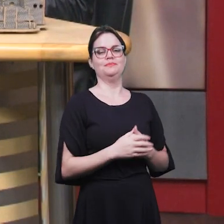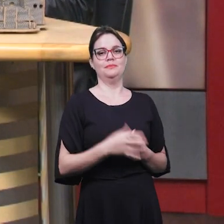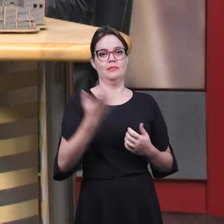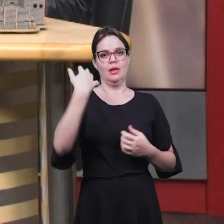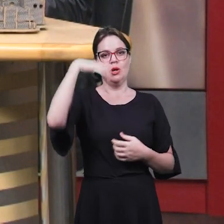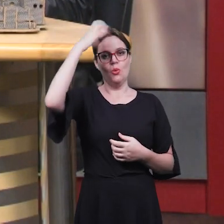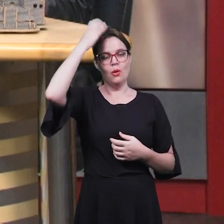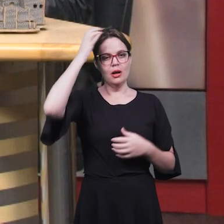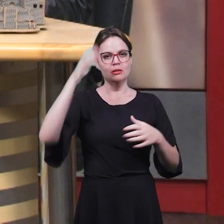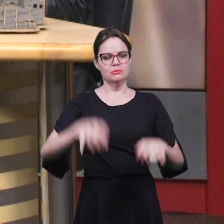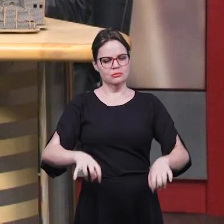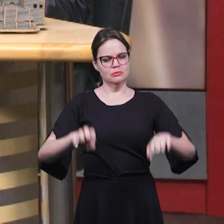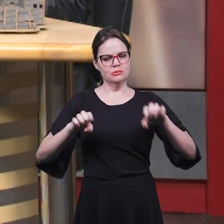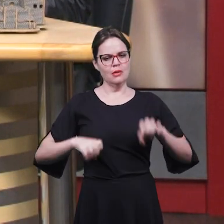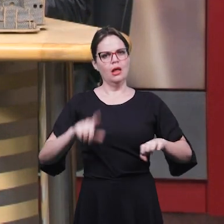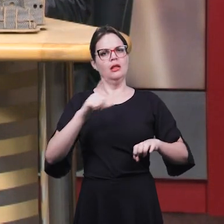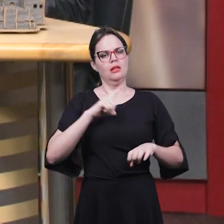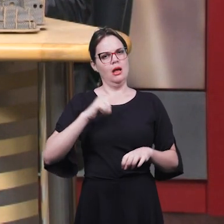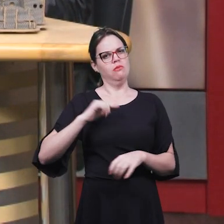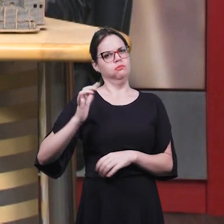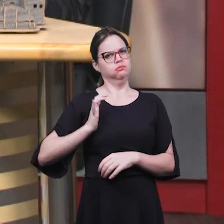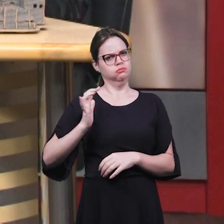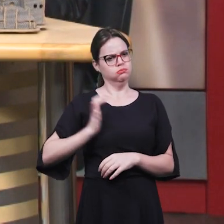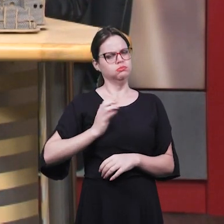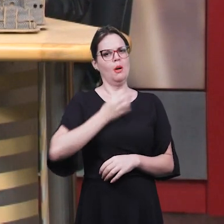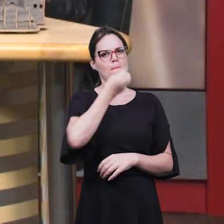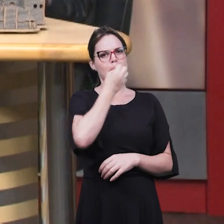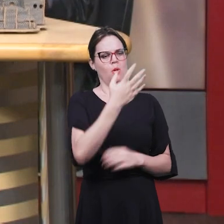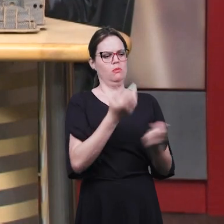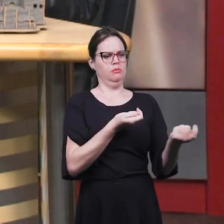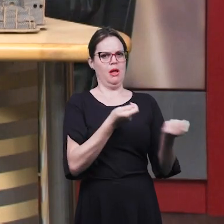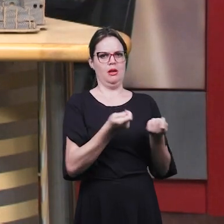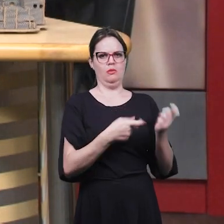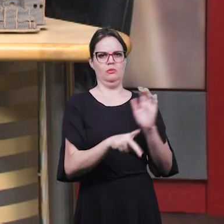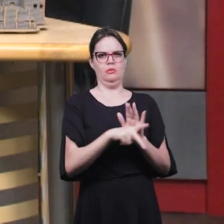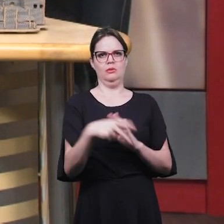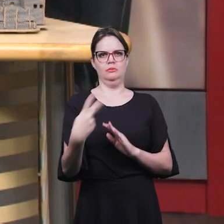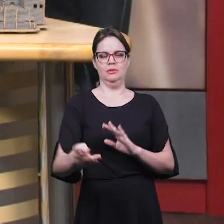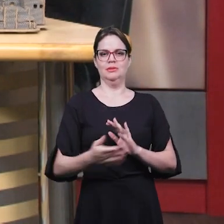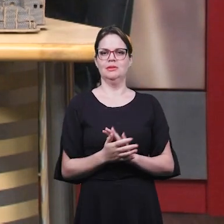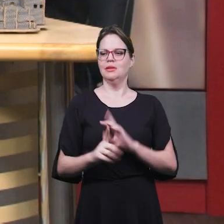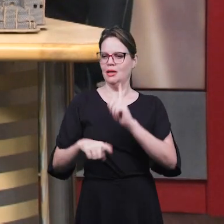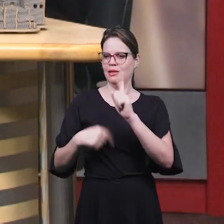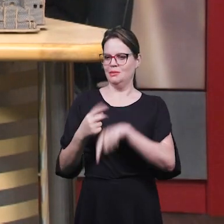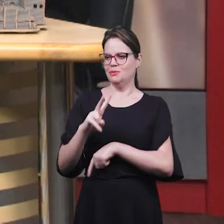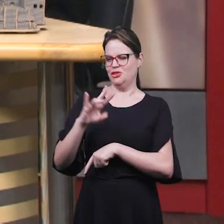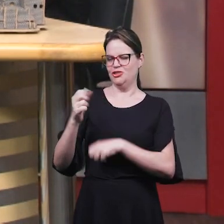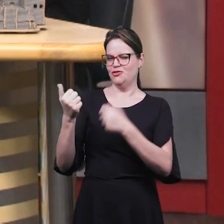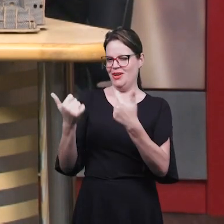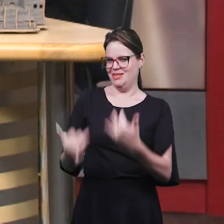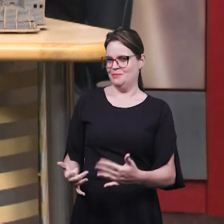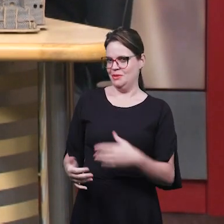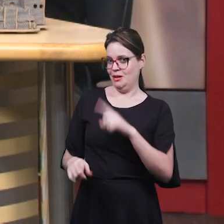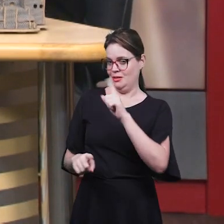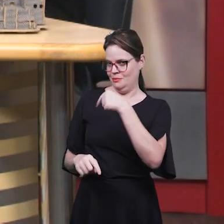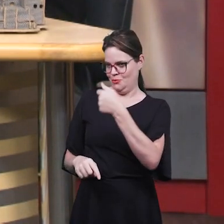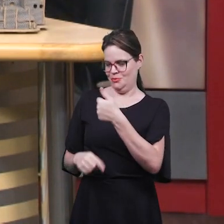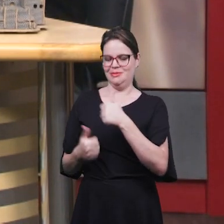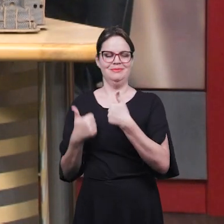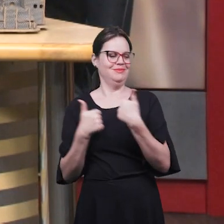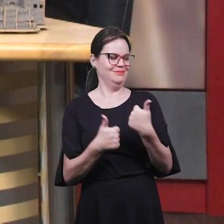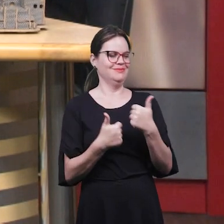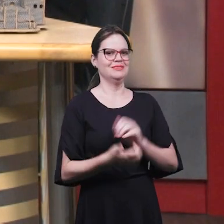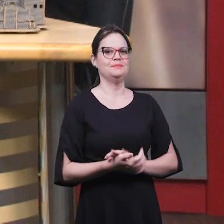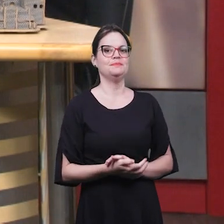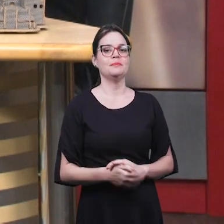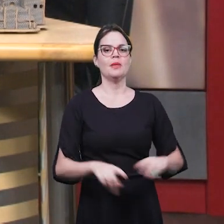explicar sobre aquela questão do túnel de Ezequias, né? Vai ser outra etapa do nosso trabalho aqui, né? Sim. Mas vamos lembrar disso aí. E lembrando também que